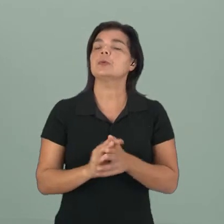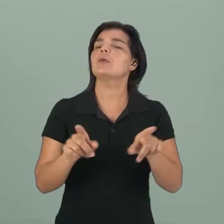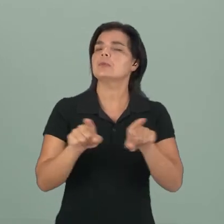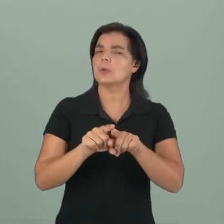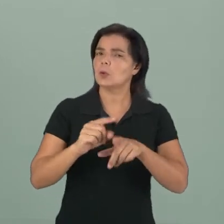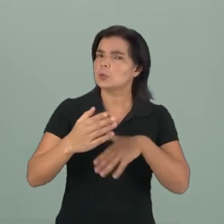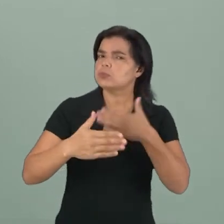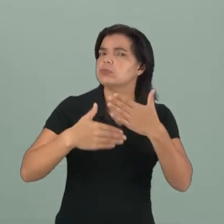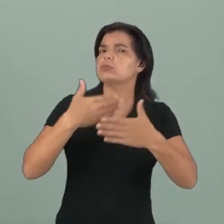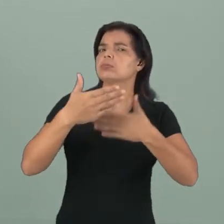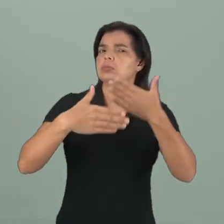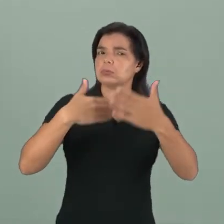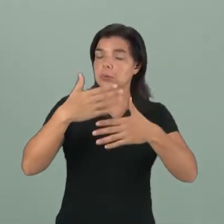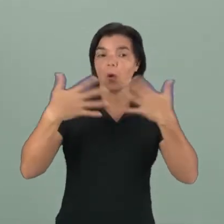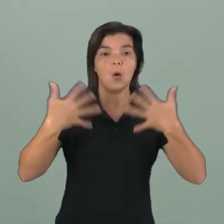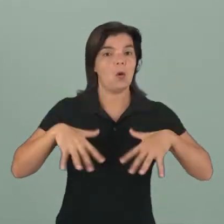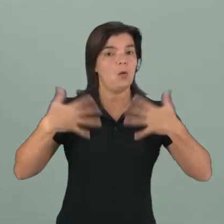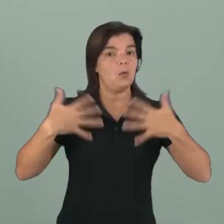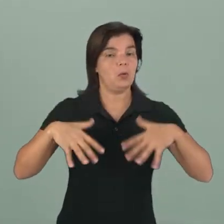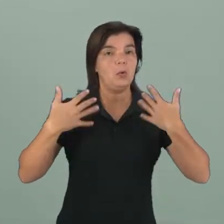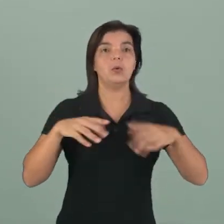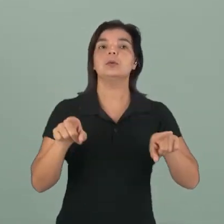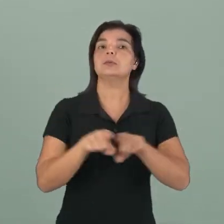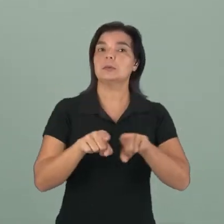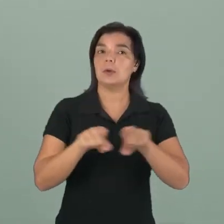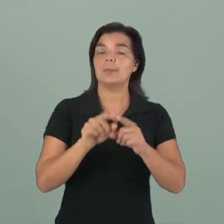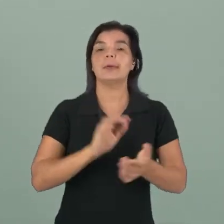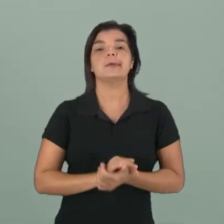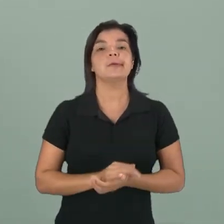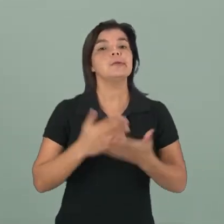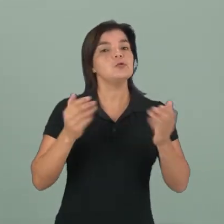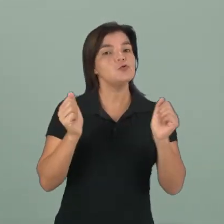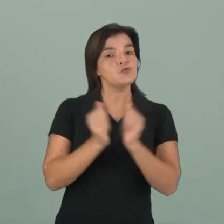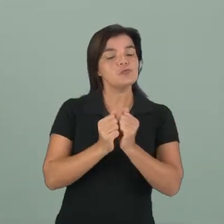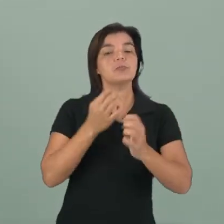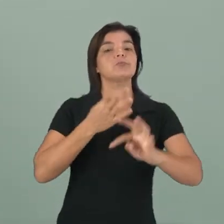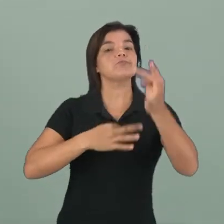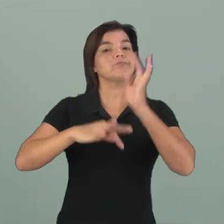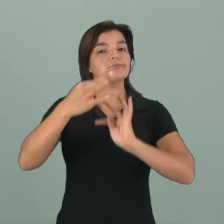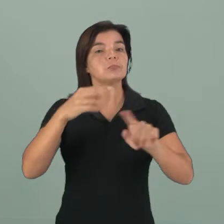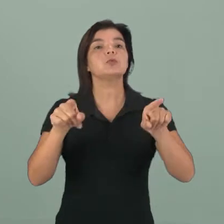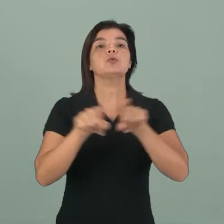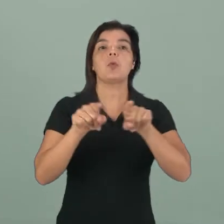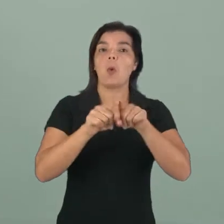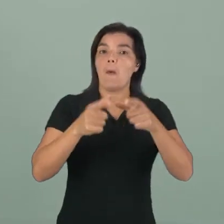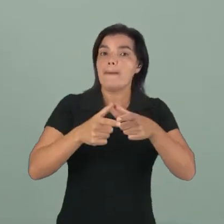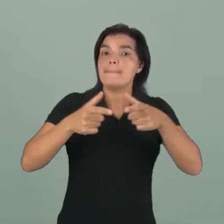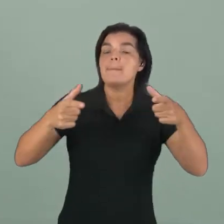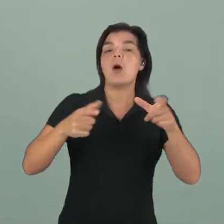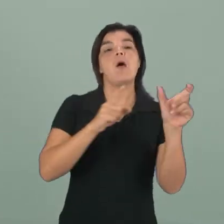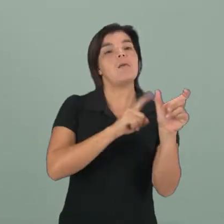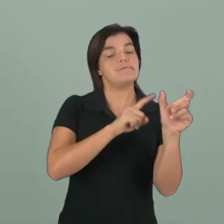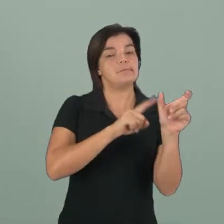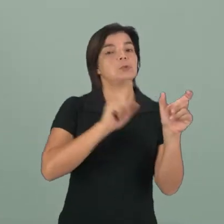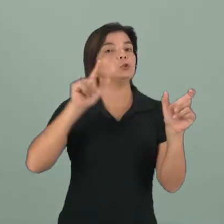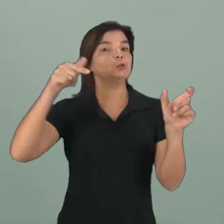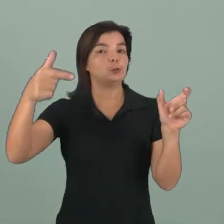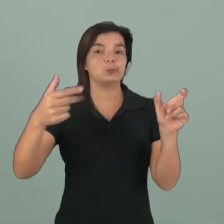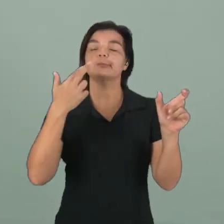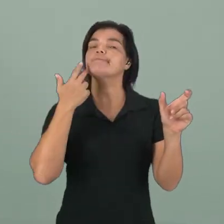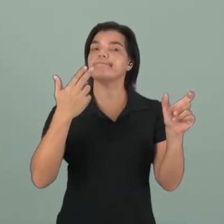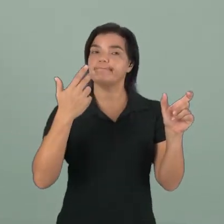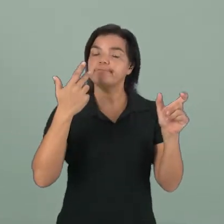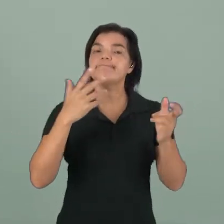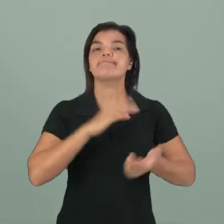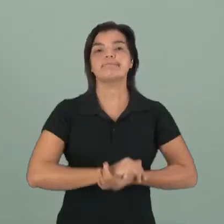tem avançado de forma, absurda e com a tecnologia nós recebemos também muitos termos de outros